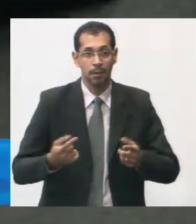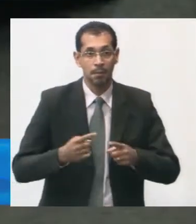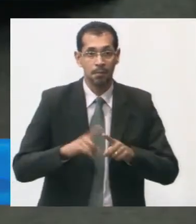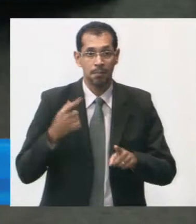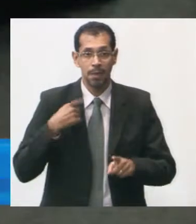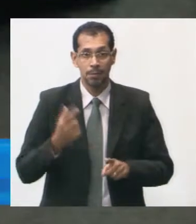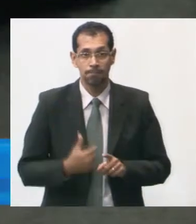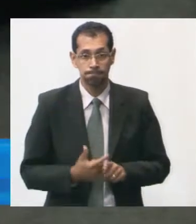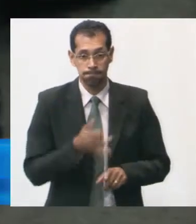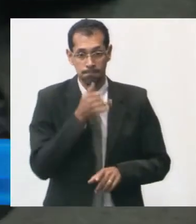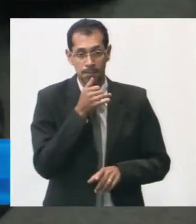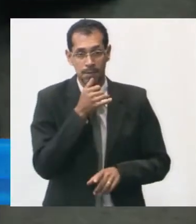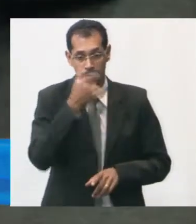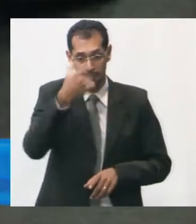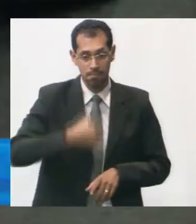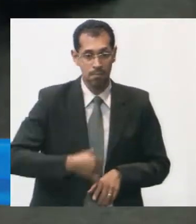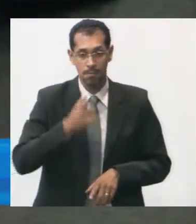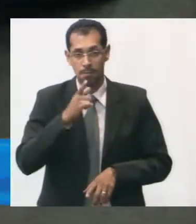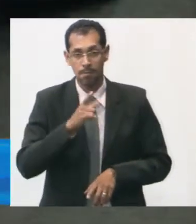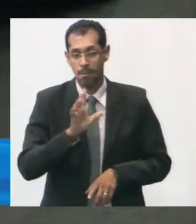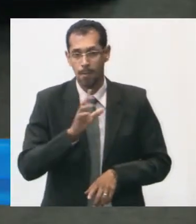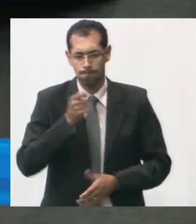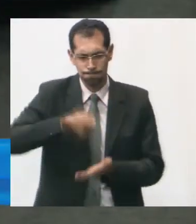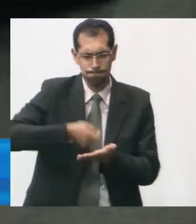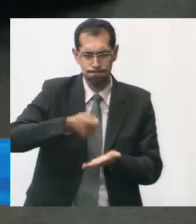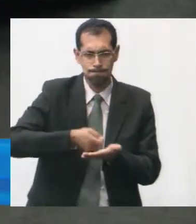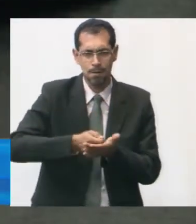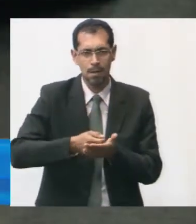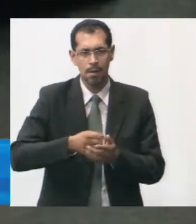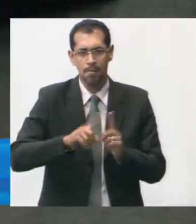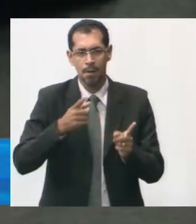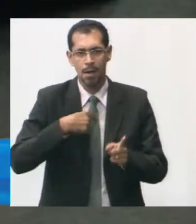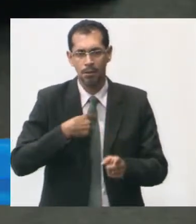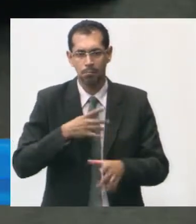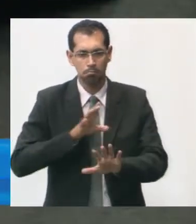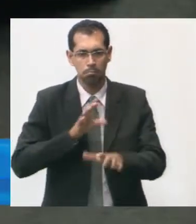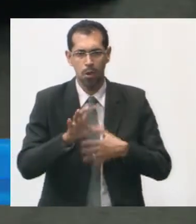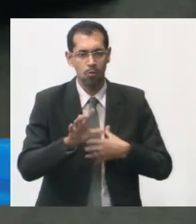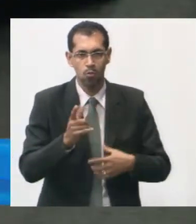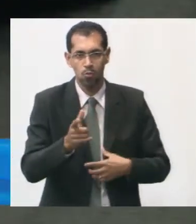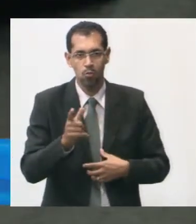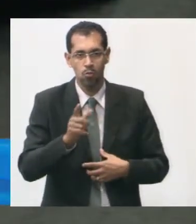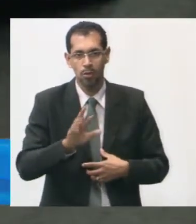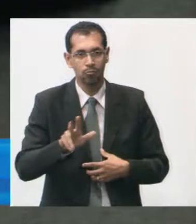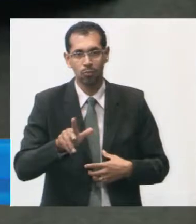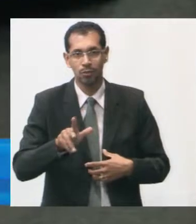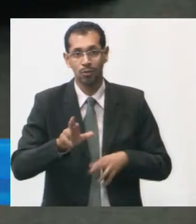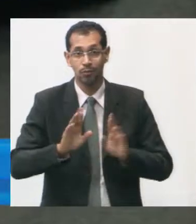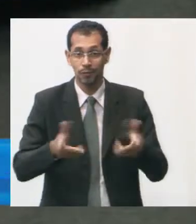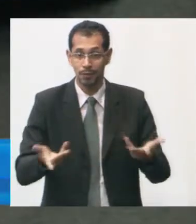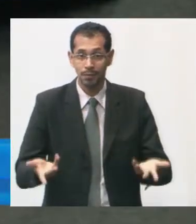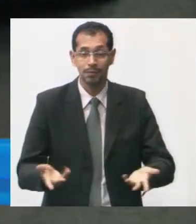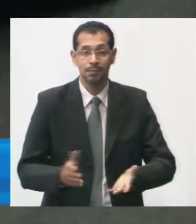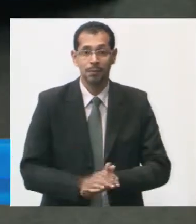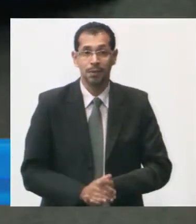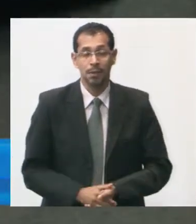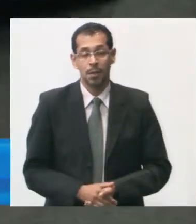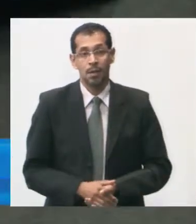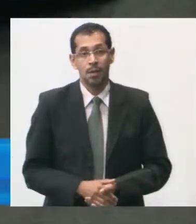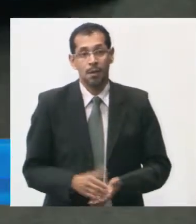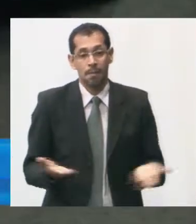o exemplo, mas não dá o exemplo. Parabéns. Quero deixar bem claro que estou aqui apresentando o propósito de